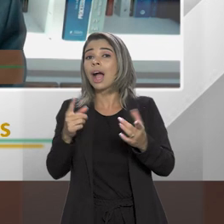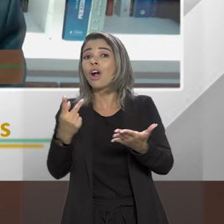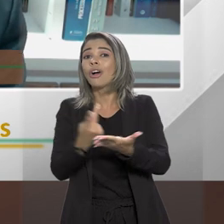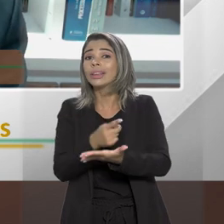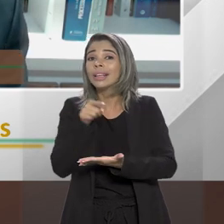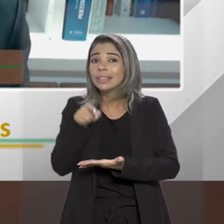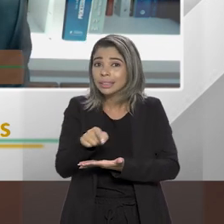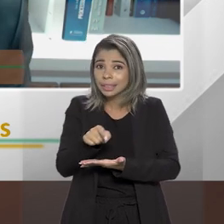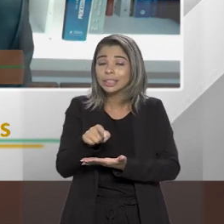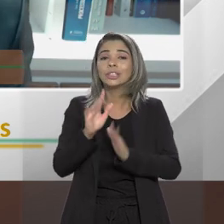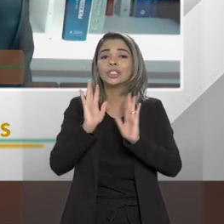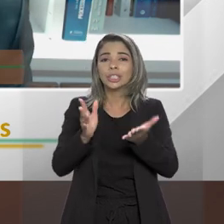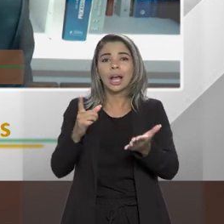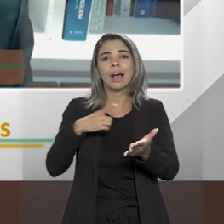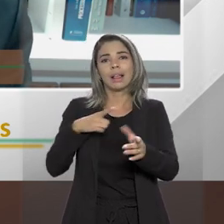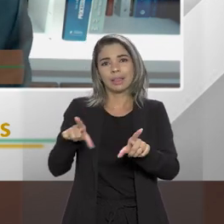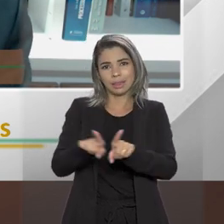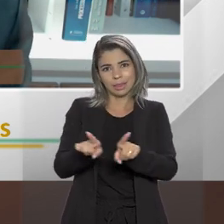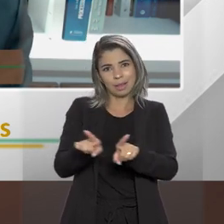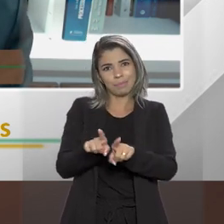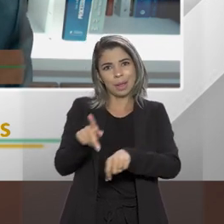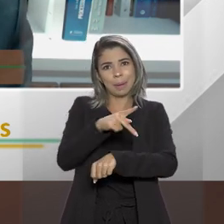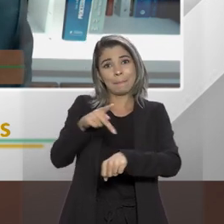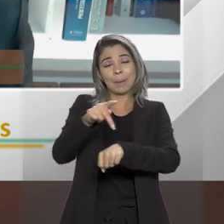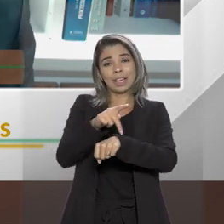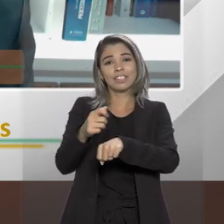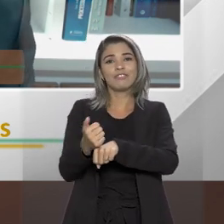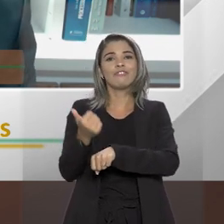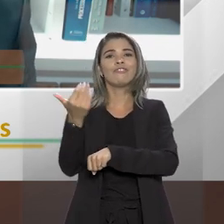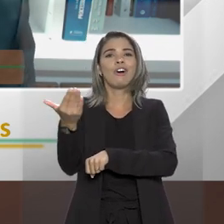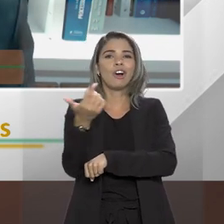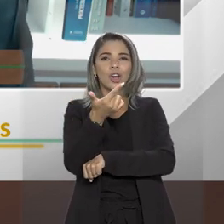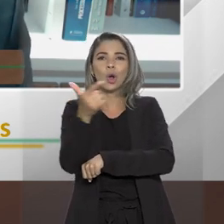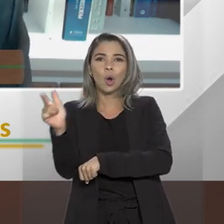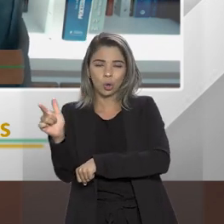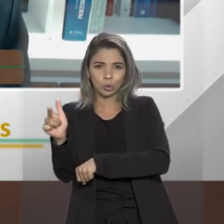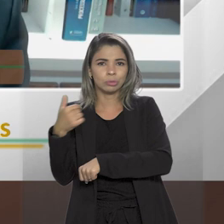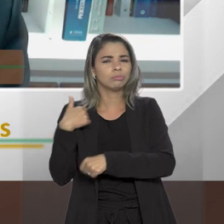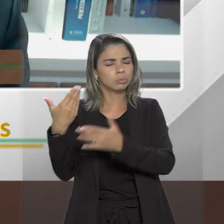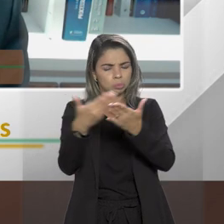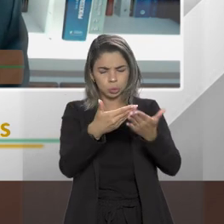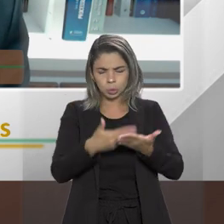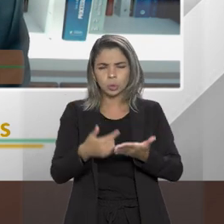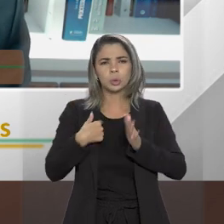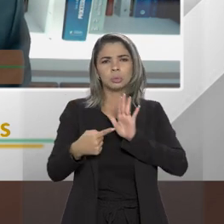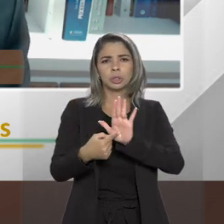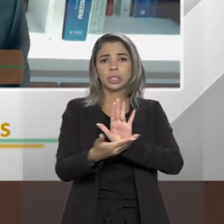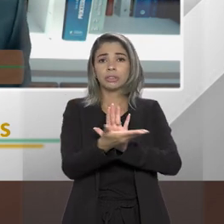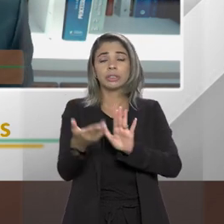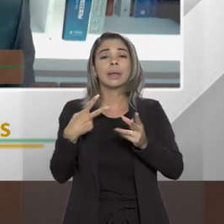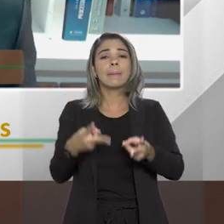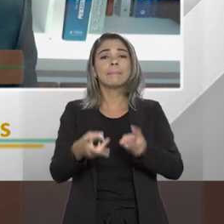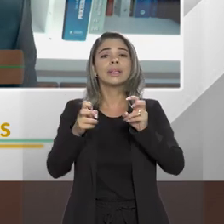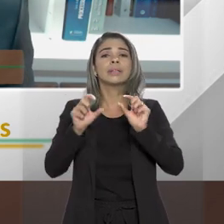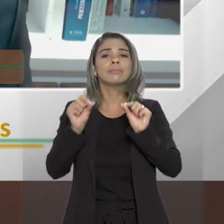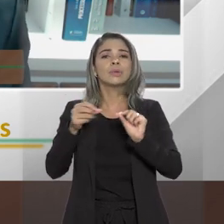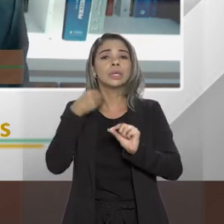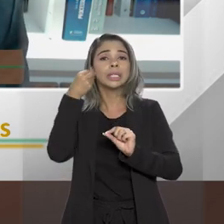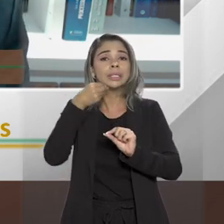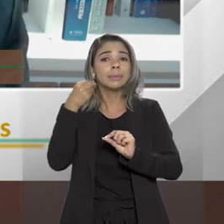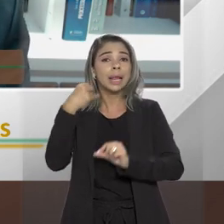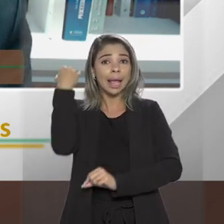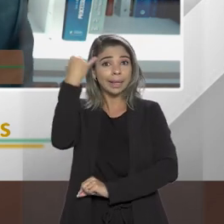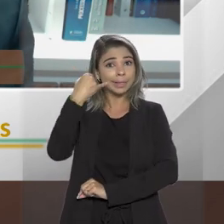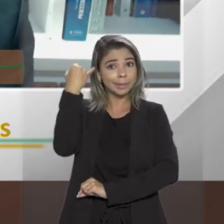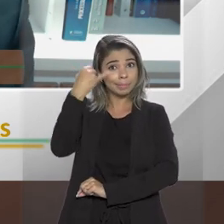nítido perceber também em outros países. Eu, nesses meus estudos que mencionei há pouco, pude perceber a experiência da Espanha,